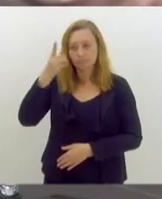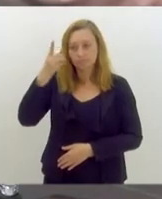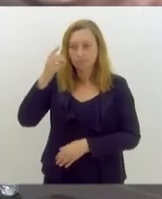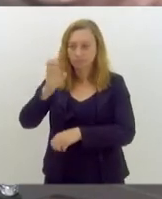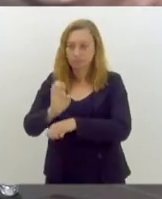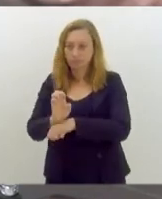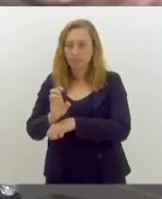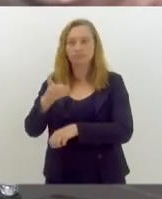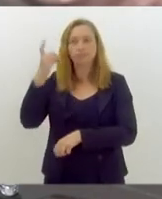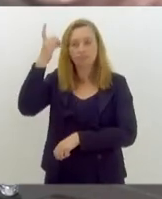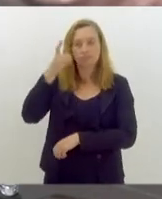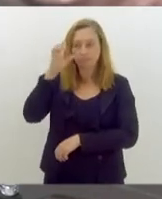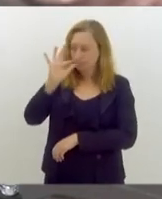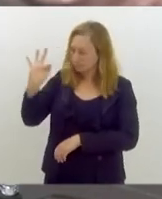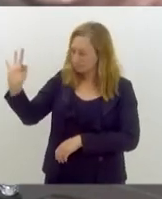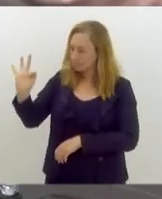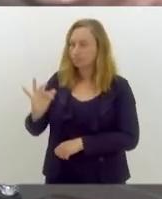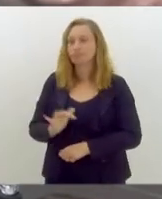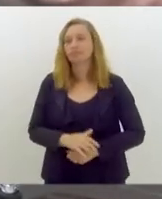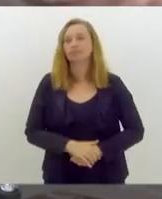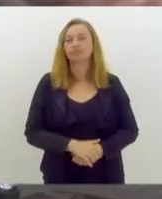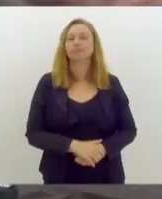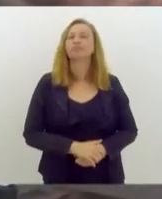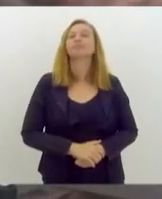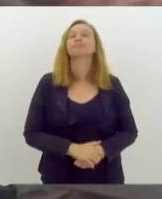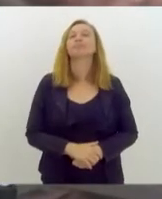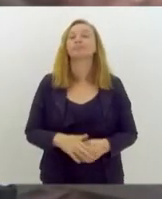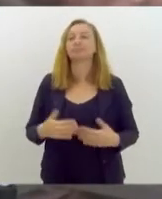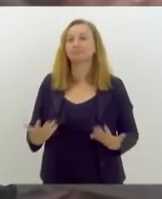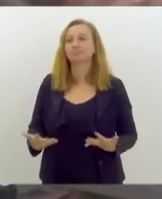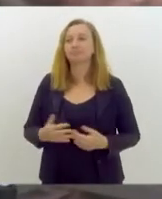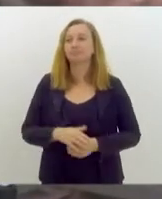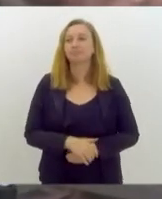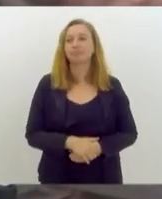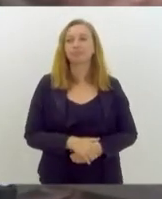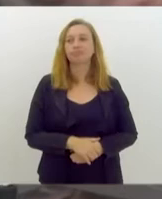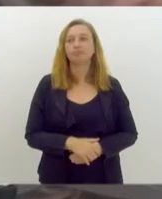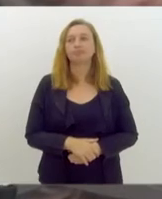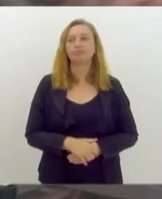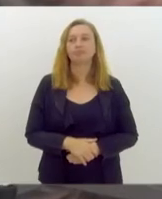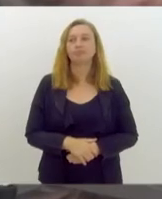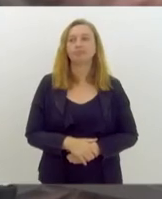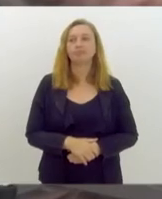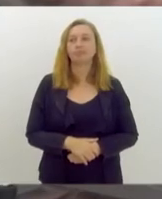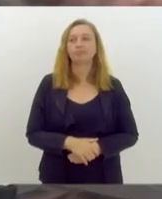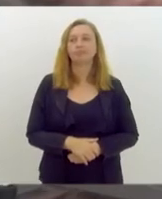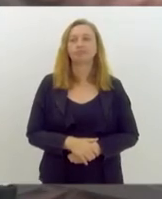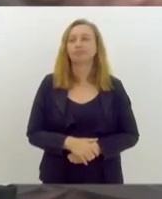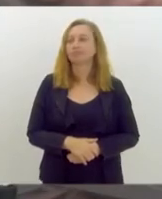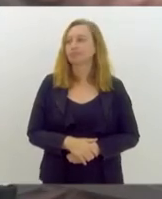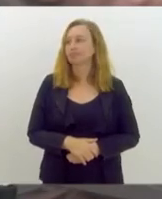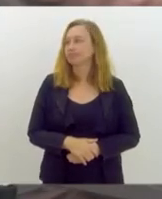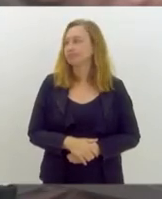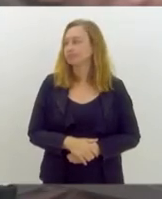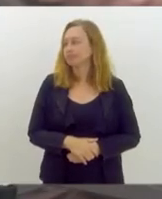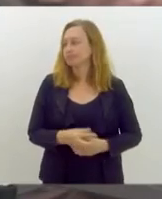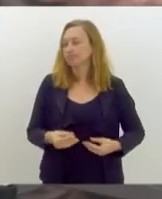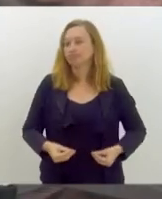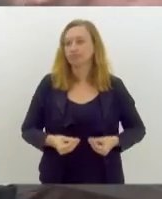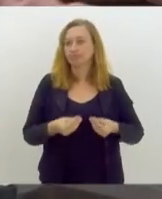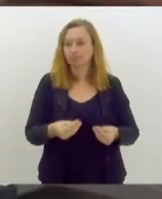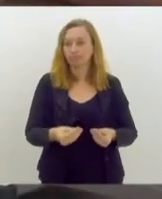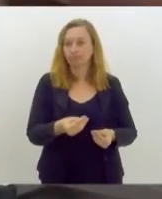Deputado Estadual deputado federal assim imposto nós vamos entregar as senhoras e